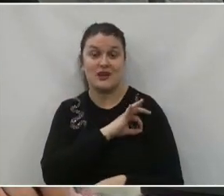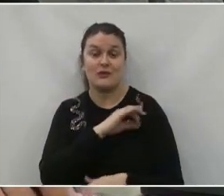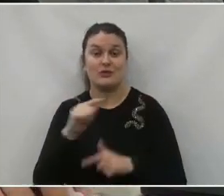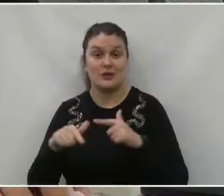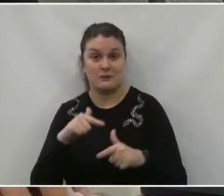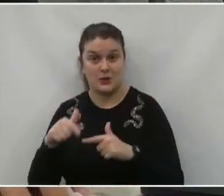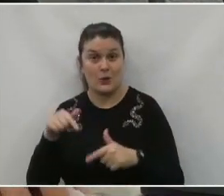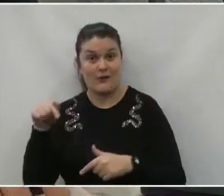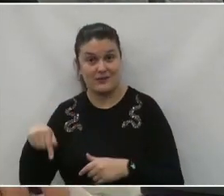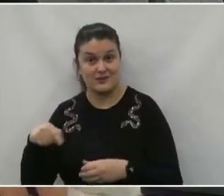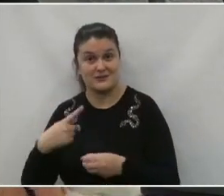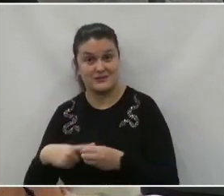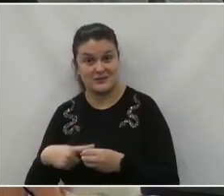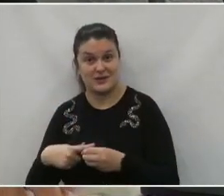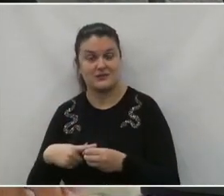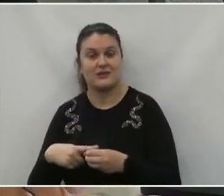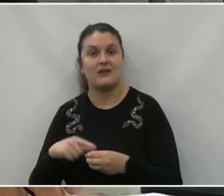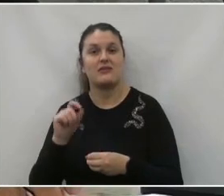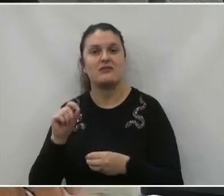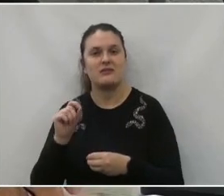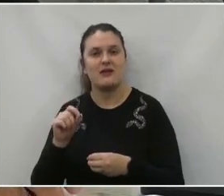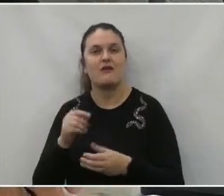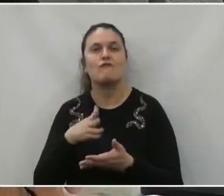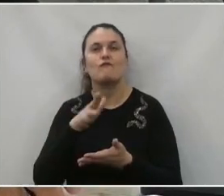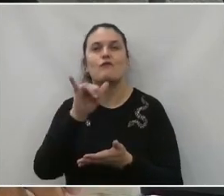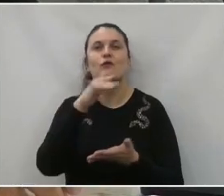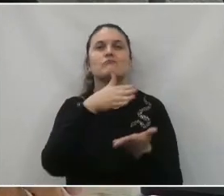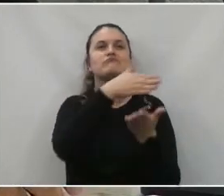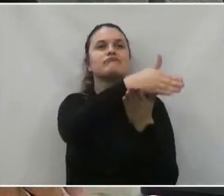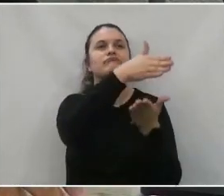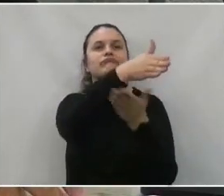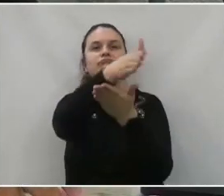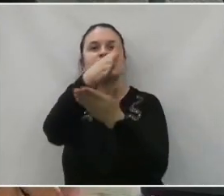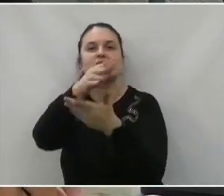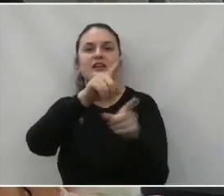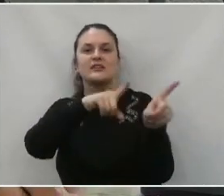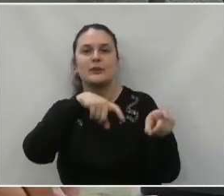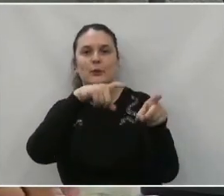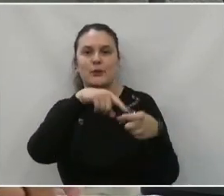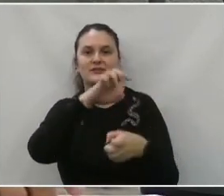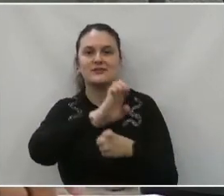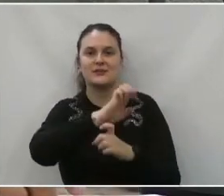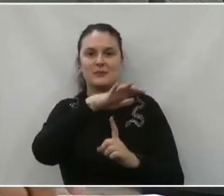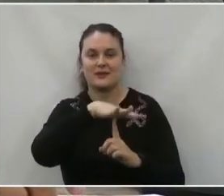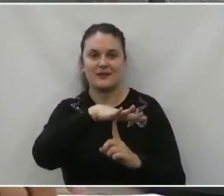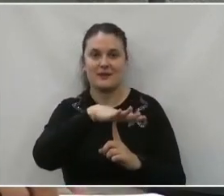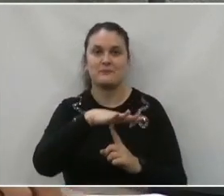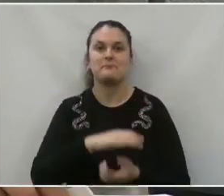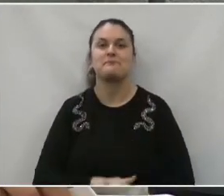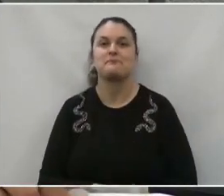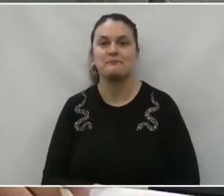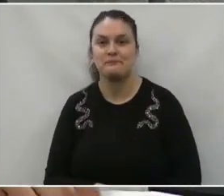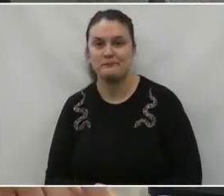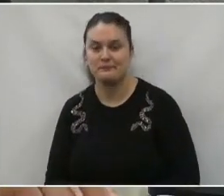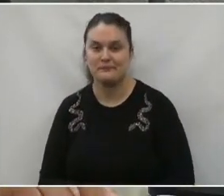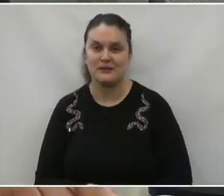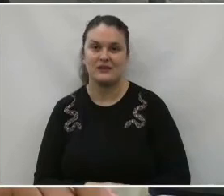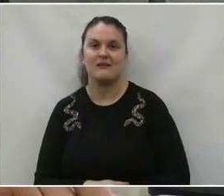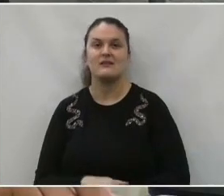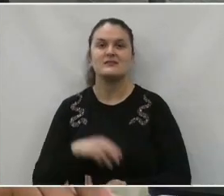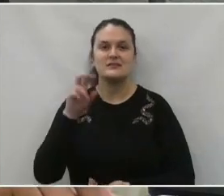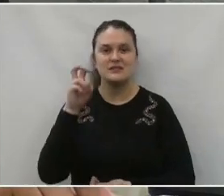também na região. Aqueles que desbravaram o interior do estado do Paraná. Na época, foi